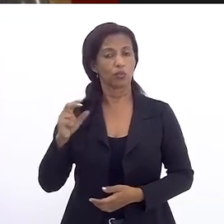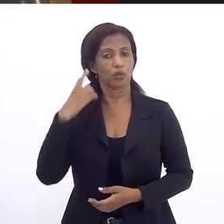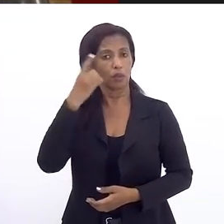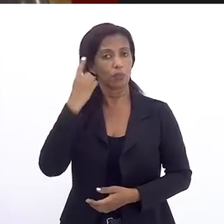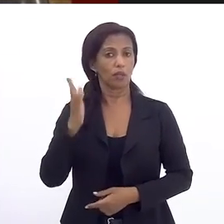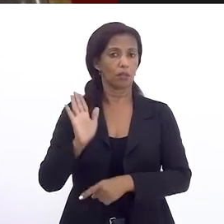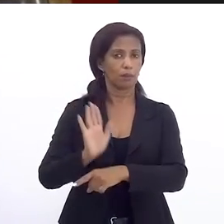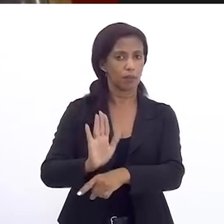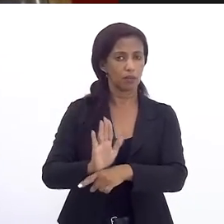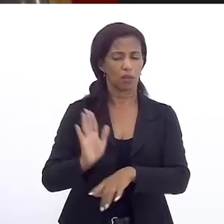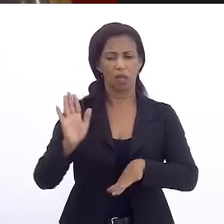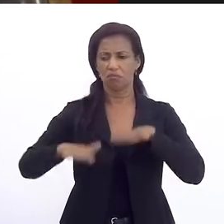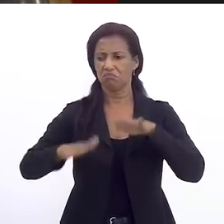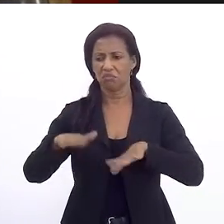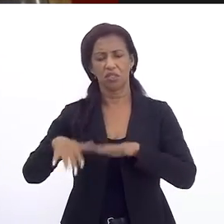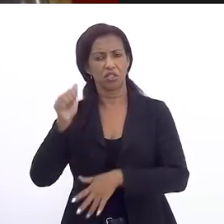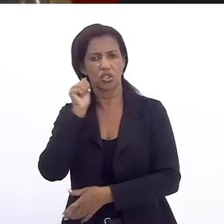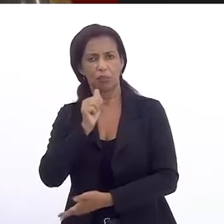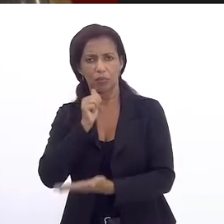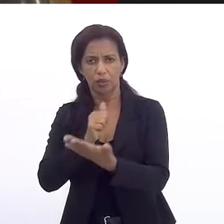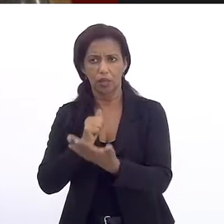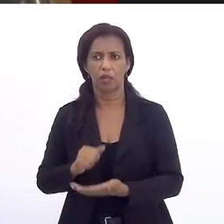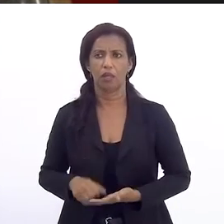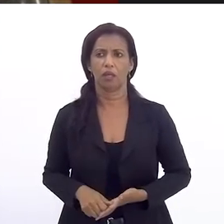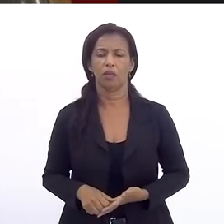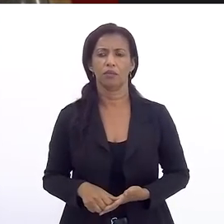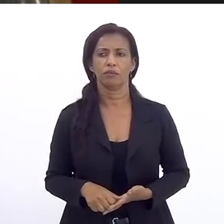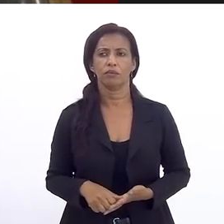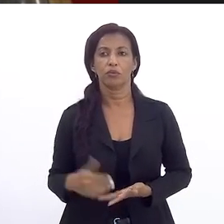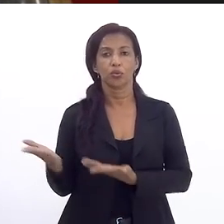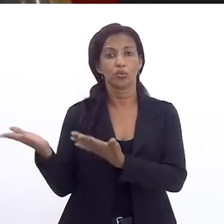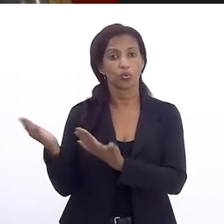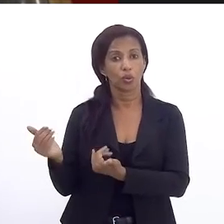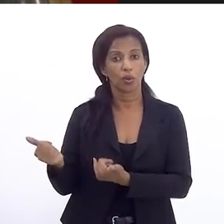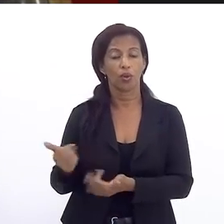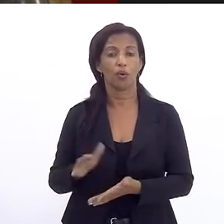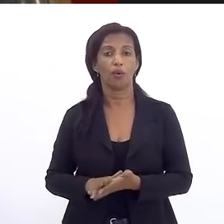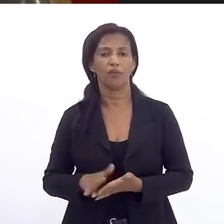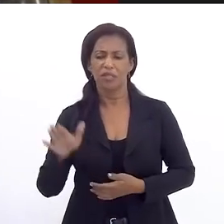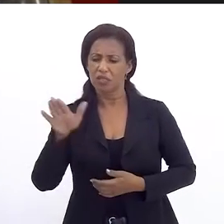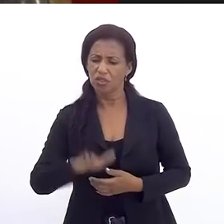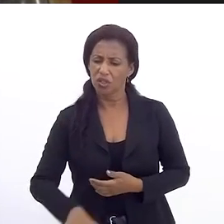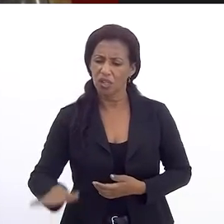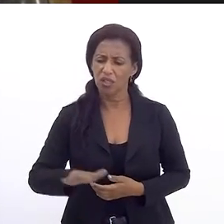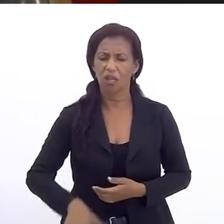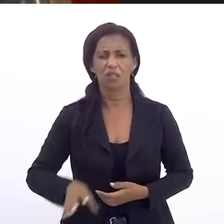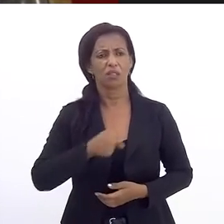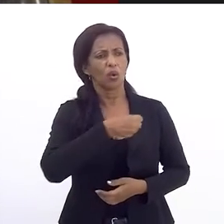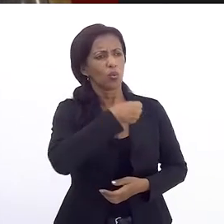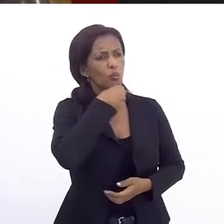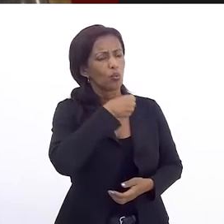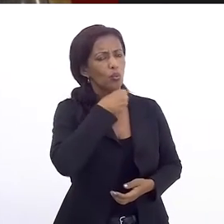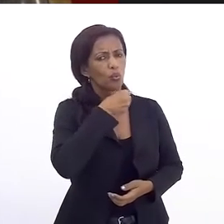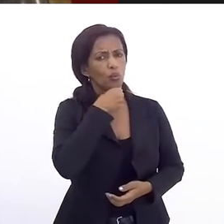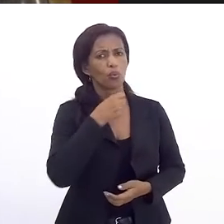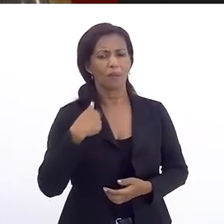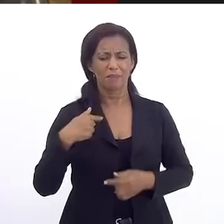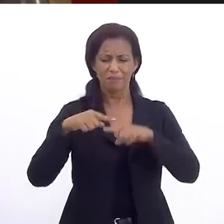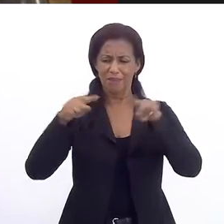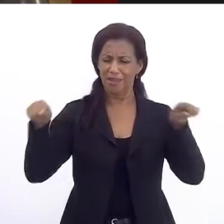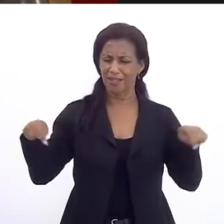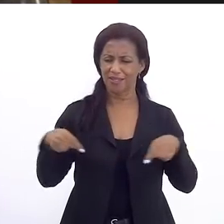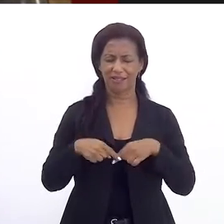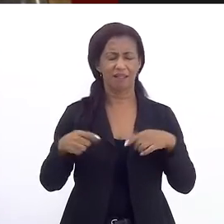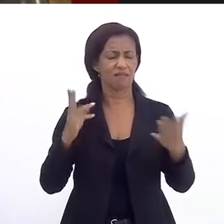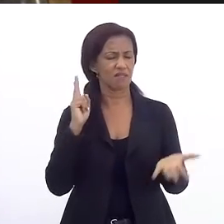o idoso. Meu gabinete estará sempre aberto para qualquer situação